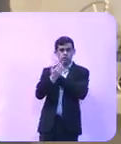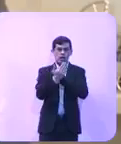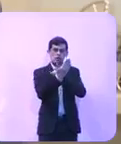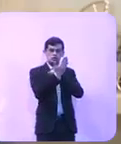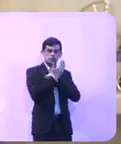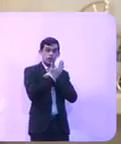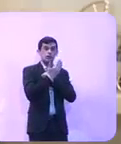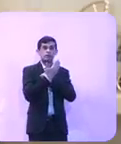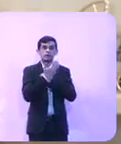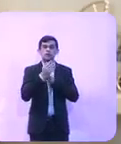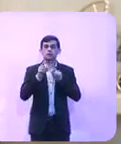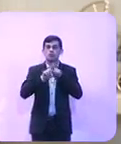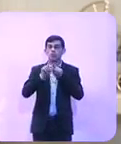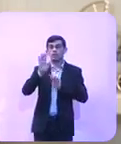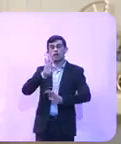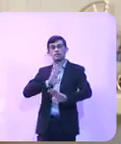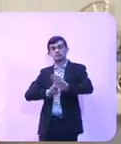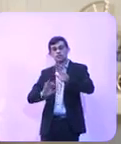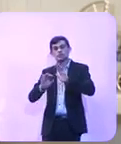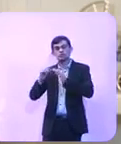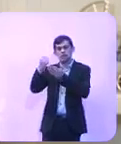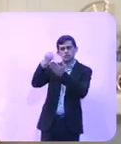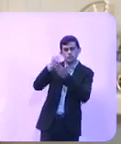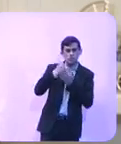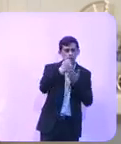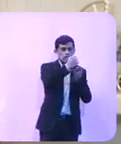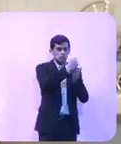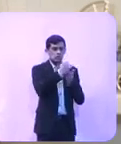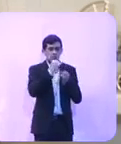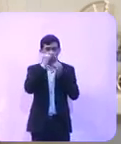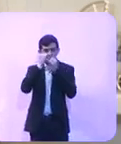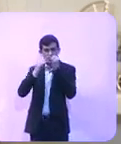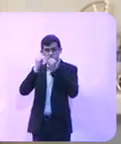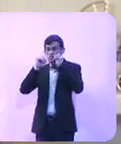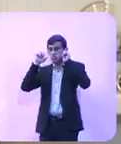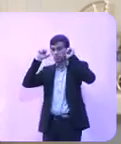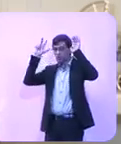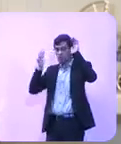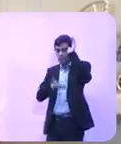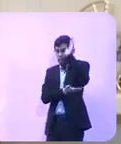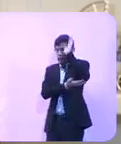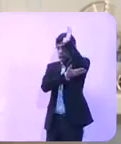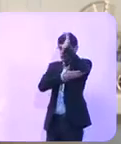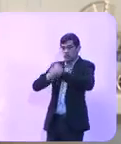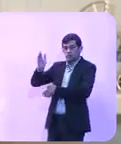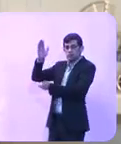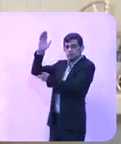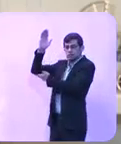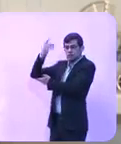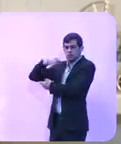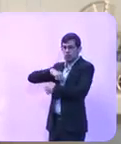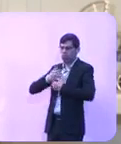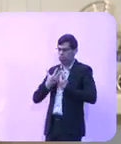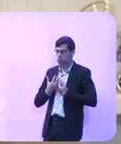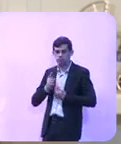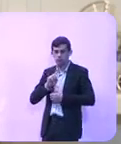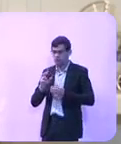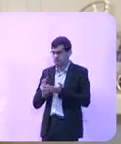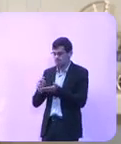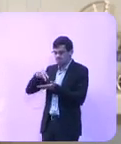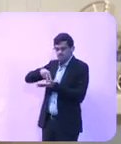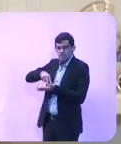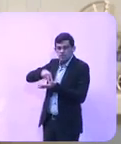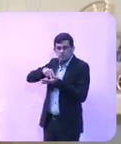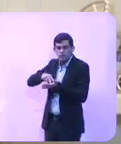sentar, ou outras vezes segurando os nossos braços, para que a gente não desanime no meio da batalha